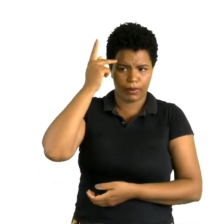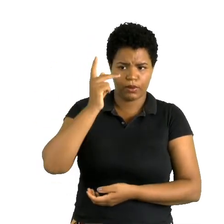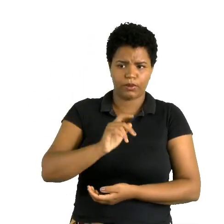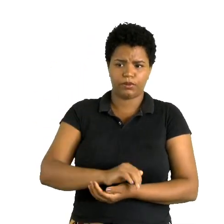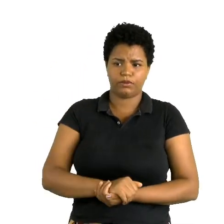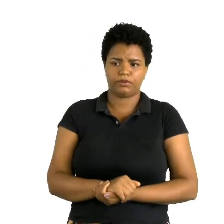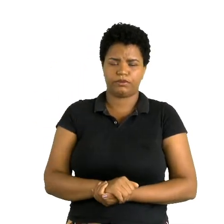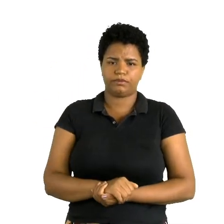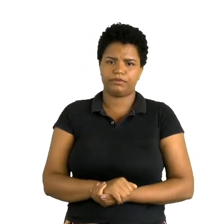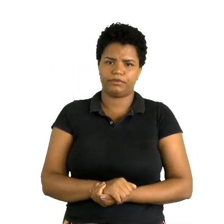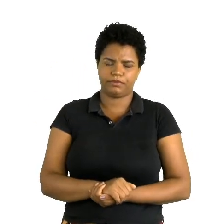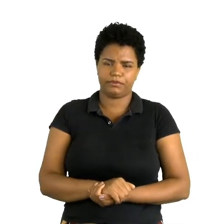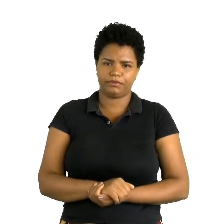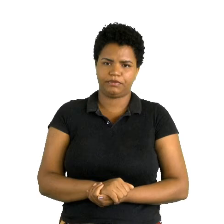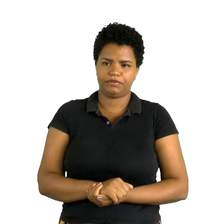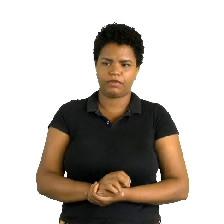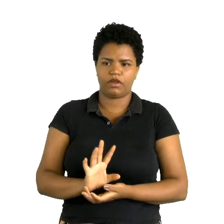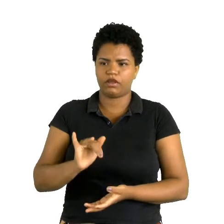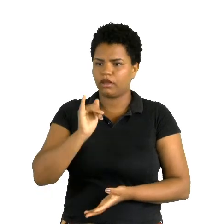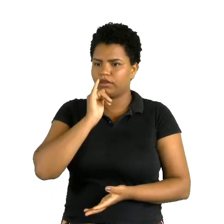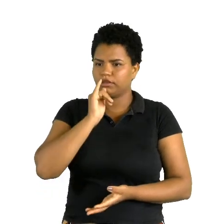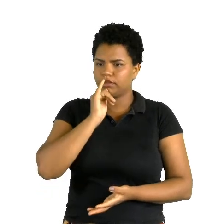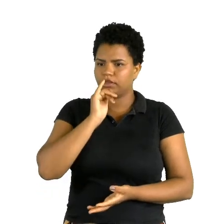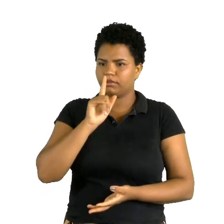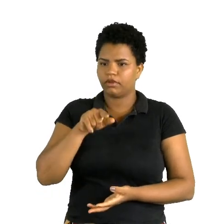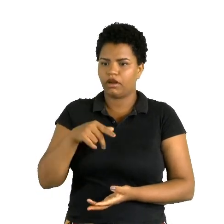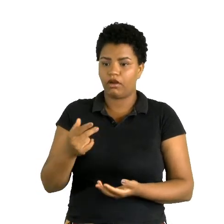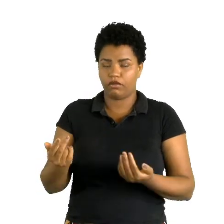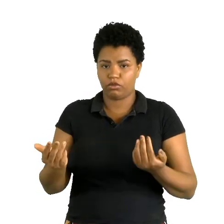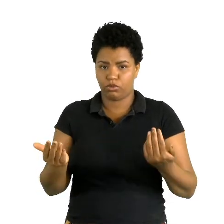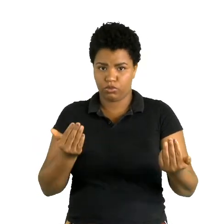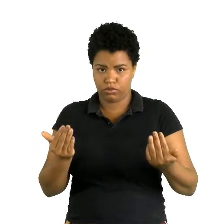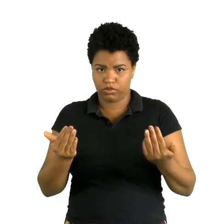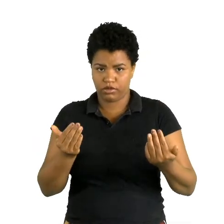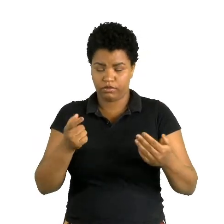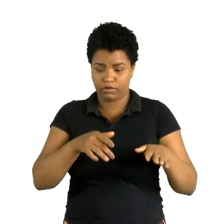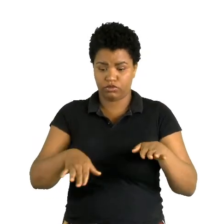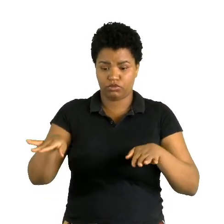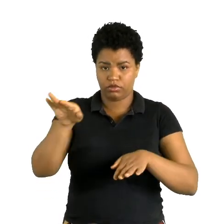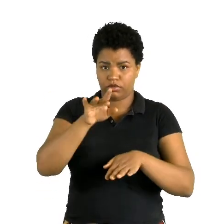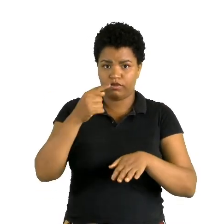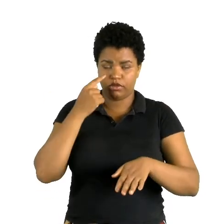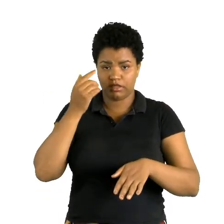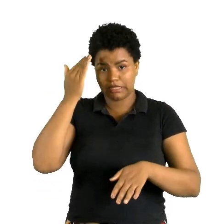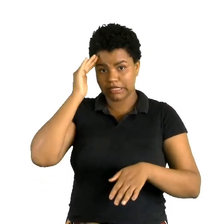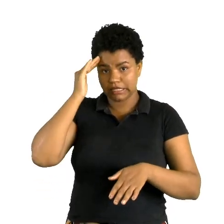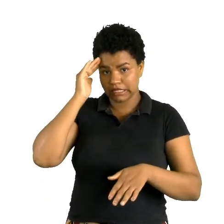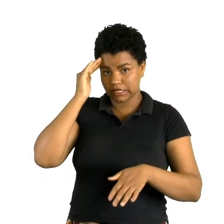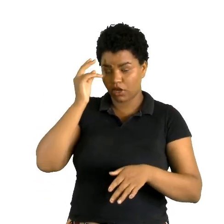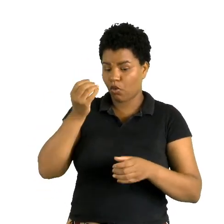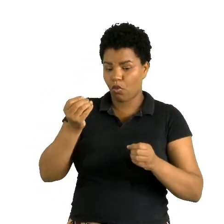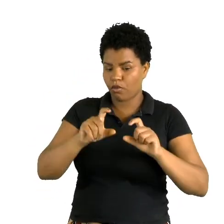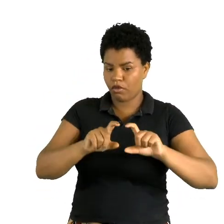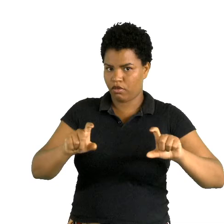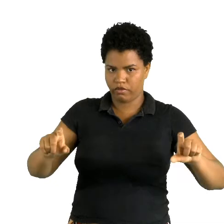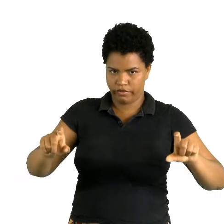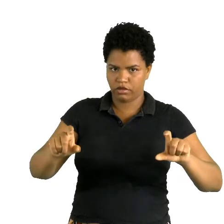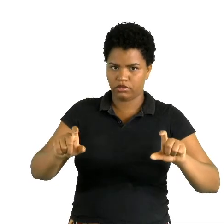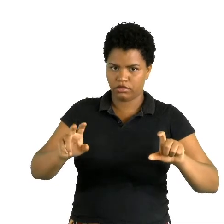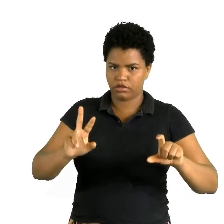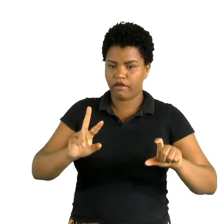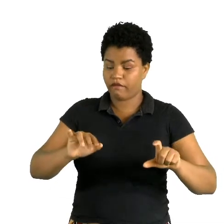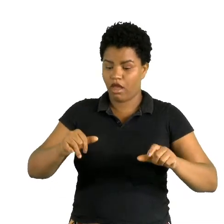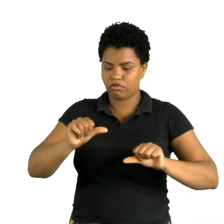coloquei esse exemplo aí para eu fazer agora o grau comparativo de superioridade para você entender como que vai ficar essa frase, como que ela